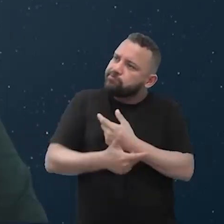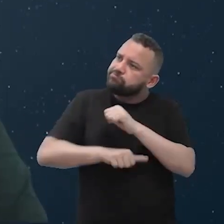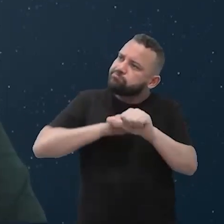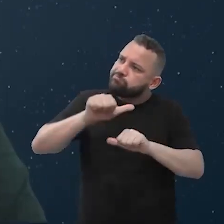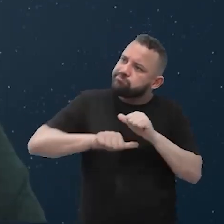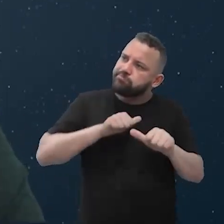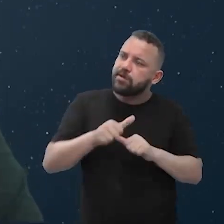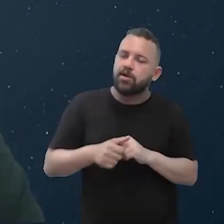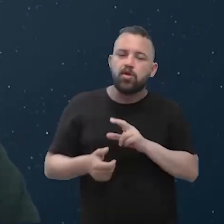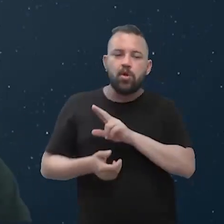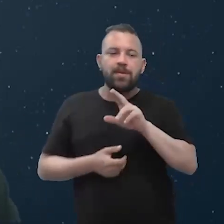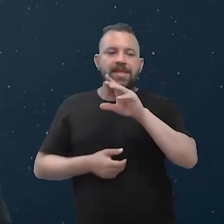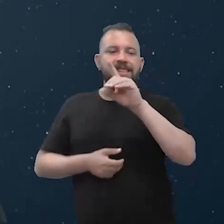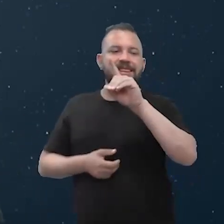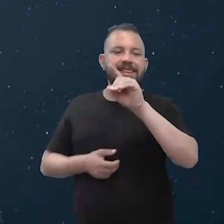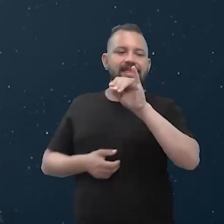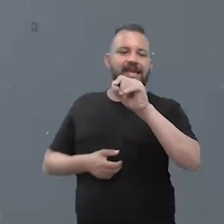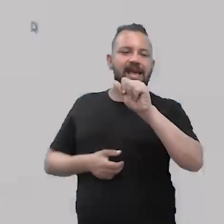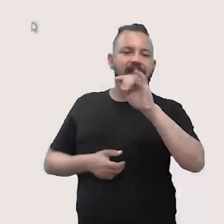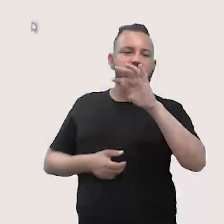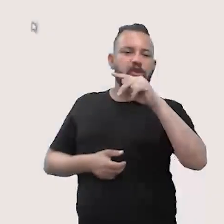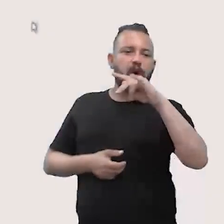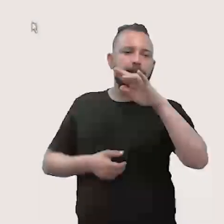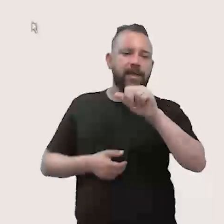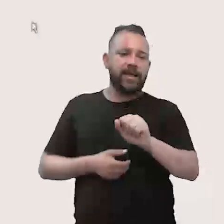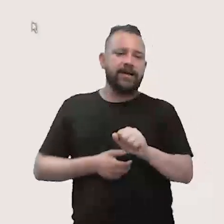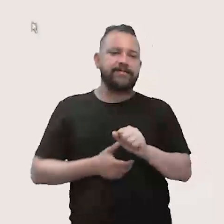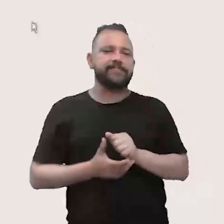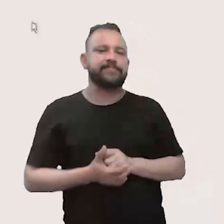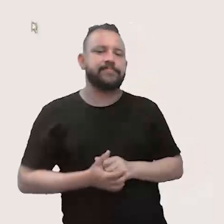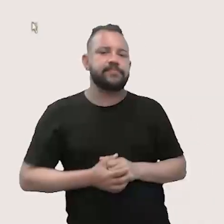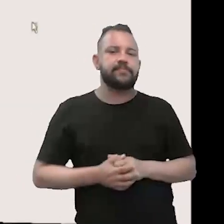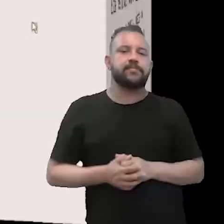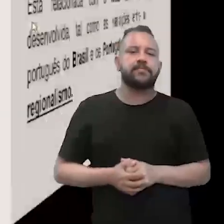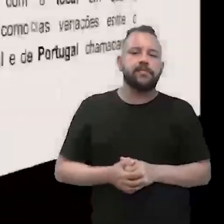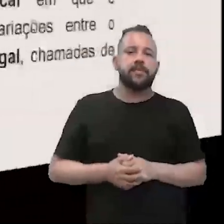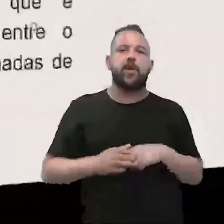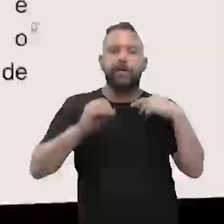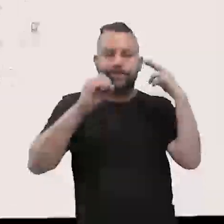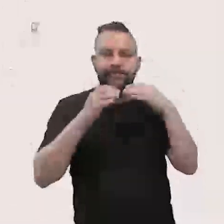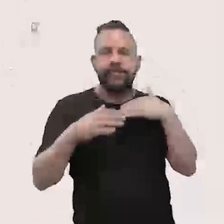variação diatópica. Dá uma olhada lá, passa lá, Robertão, passa lá.